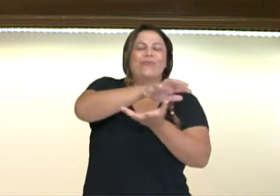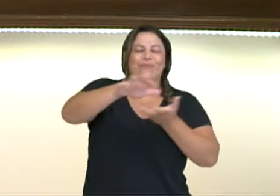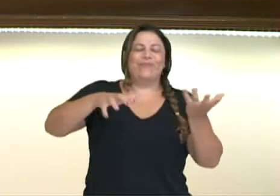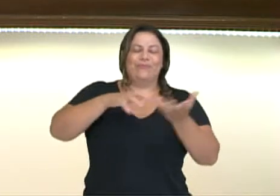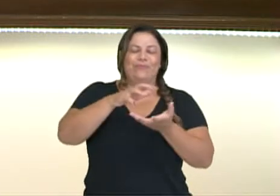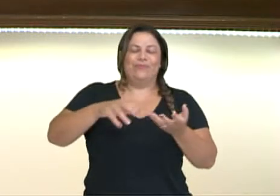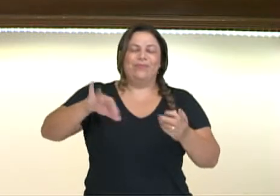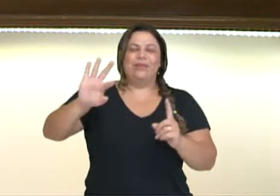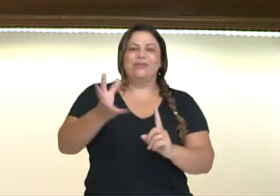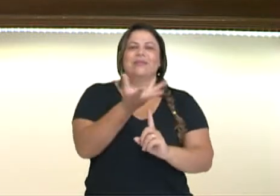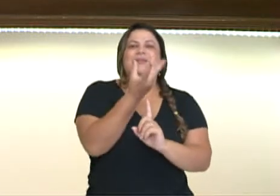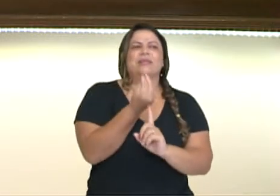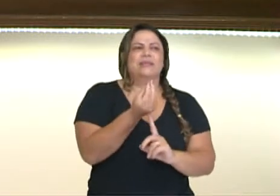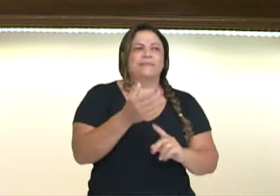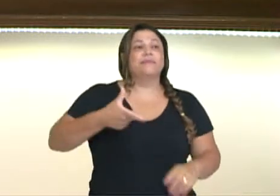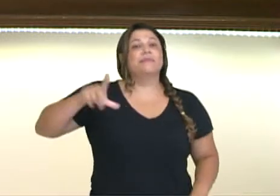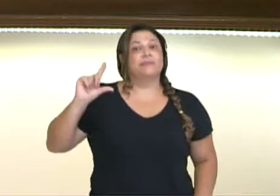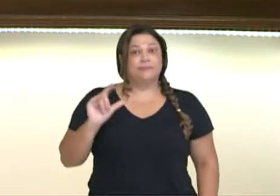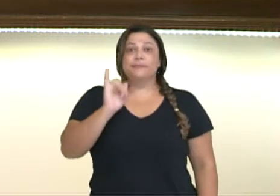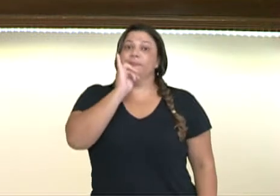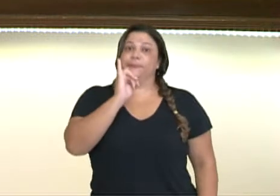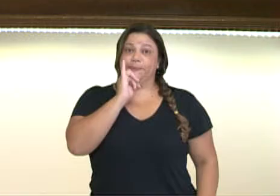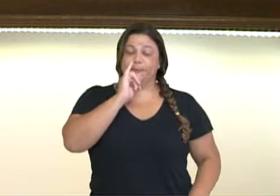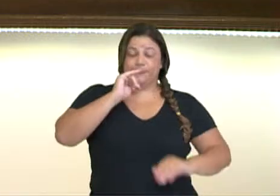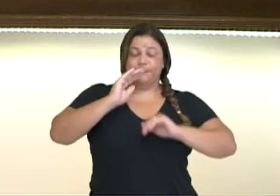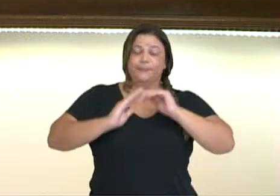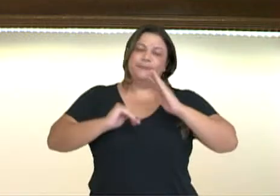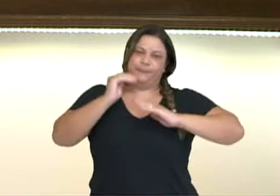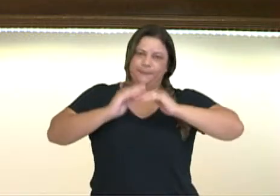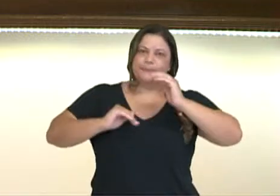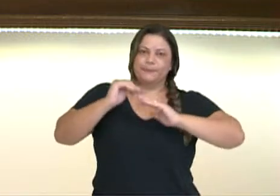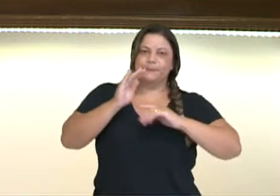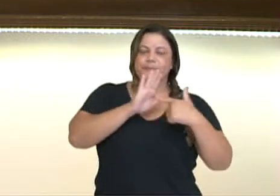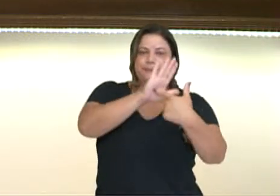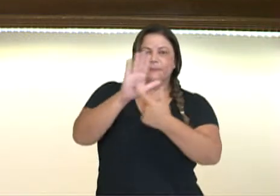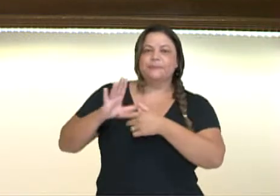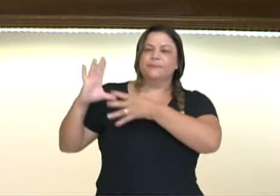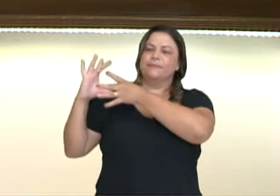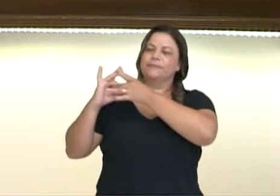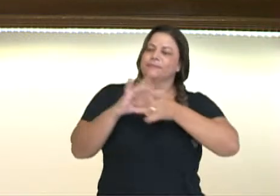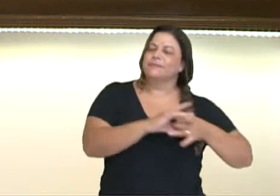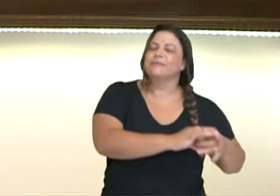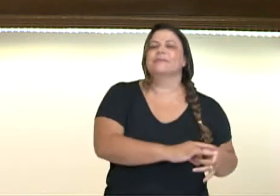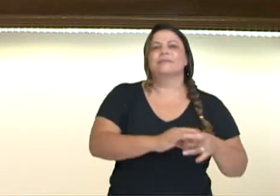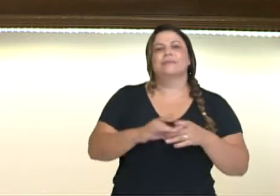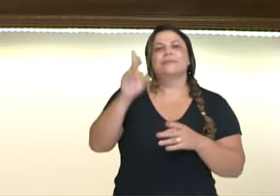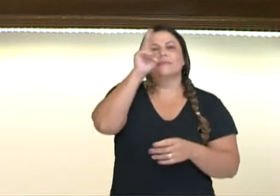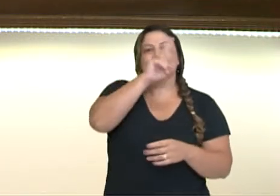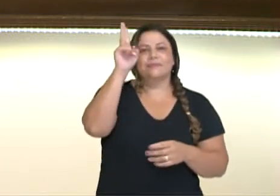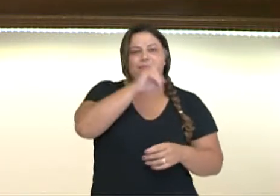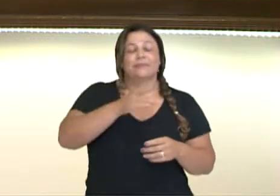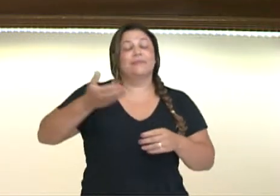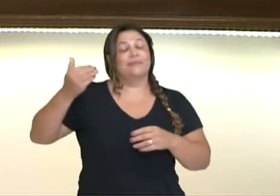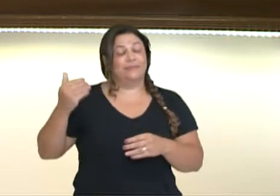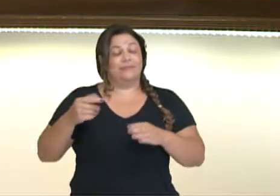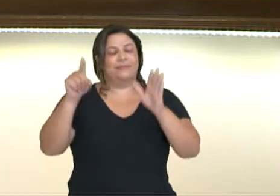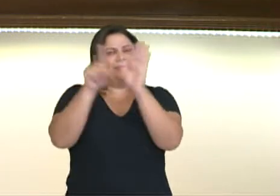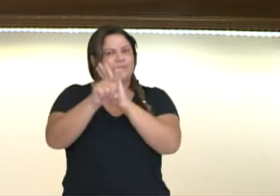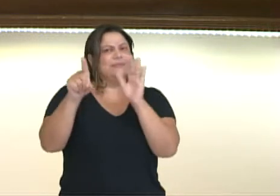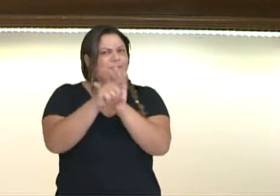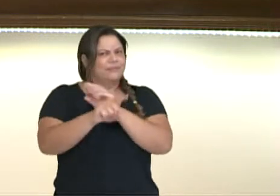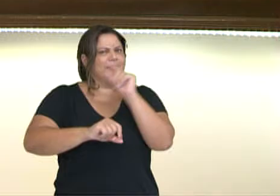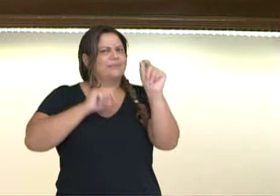dar exemplos práticos, a mostrar conceitos, contextualizações históricas, é bom a gente começar com algumas